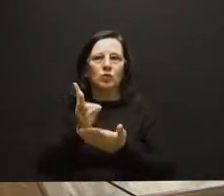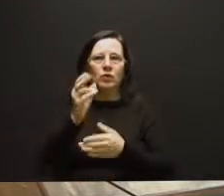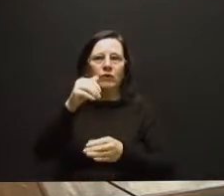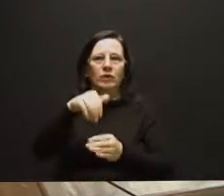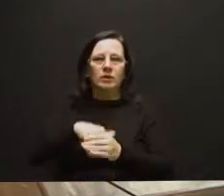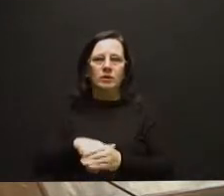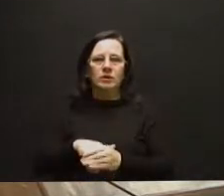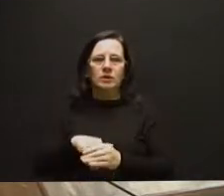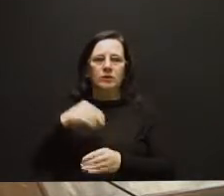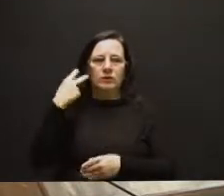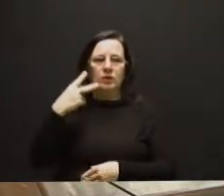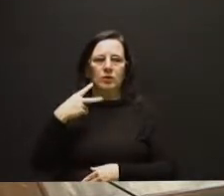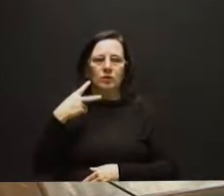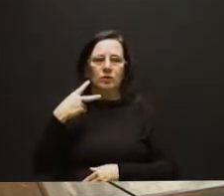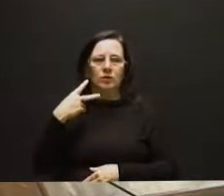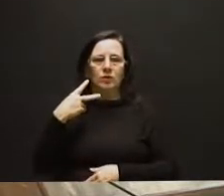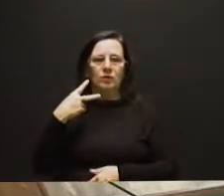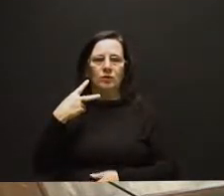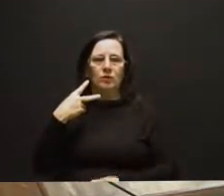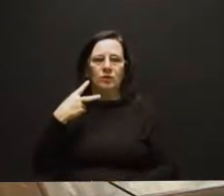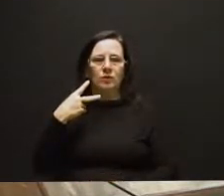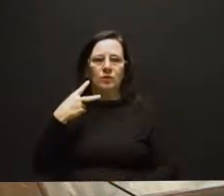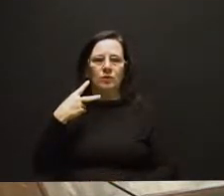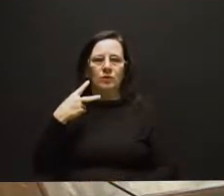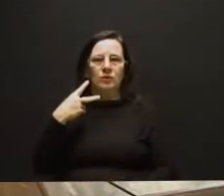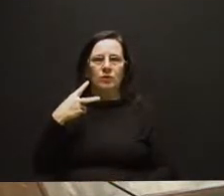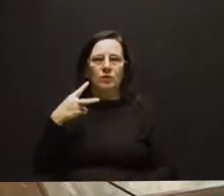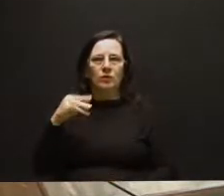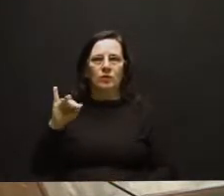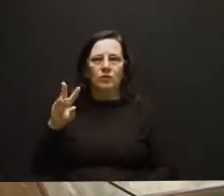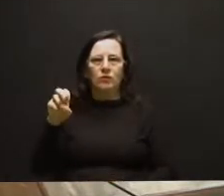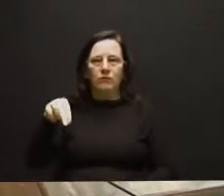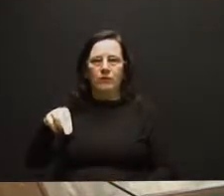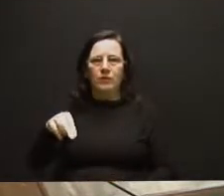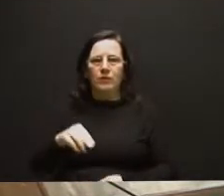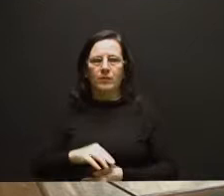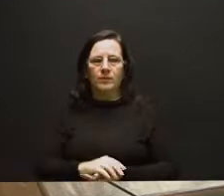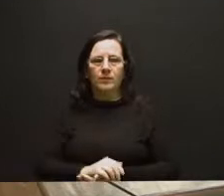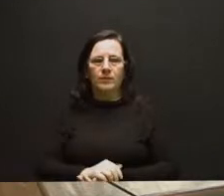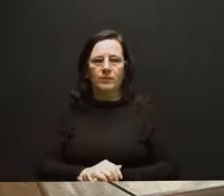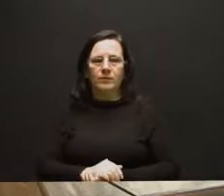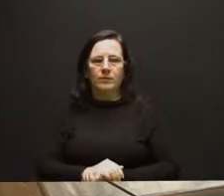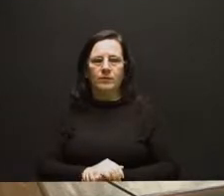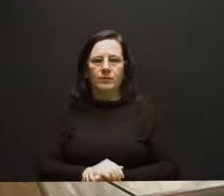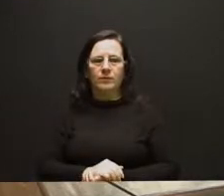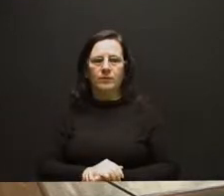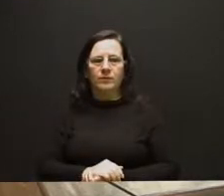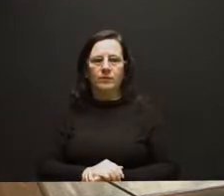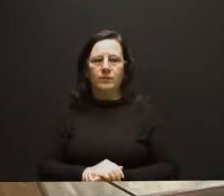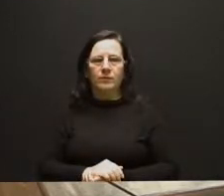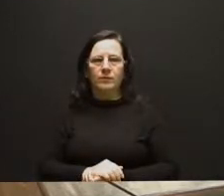com a palavra perdoe van após o vereador toninho vieira